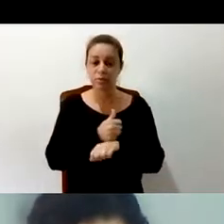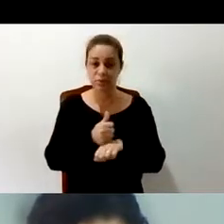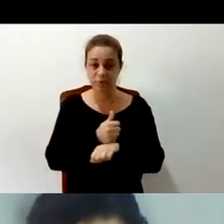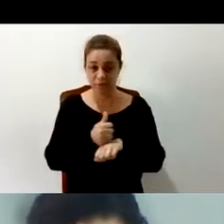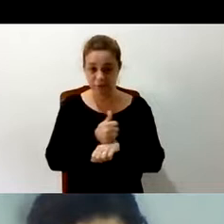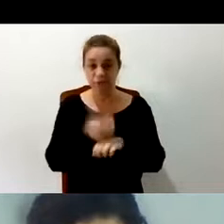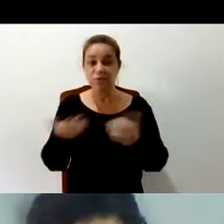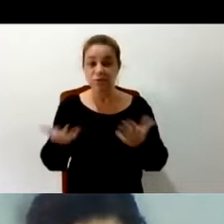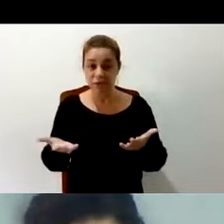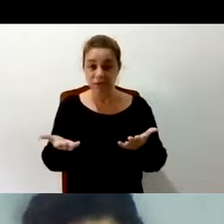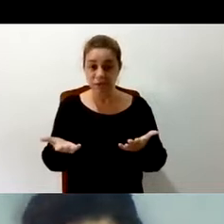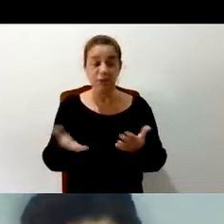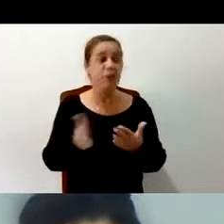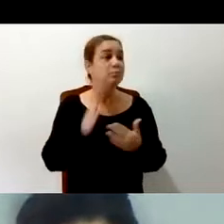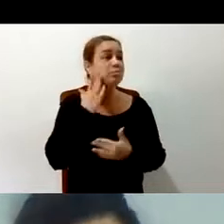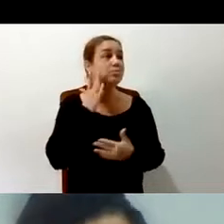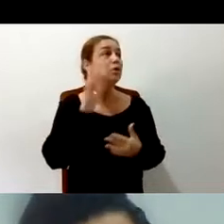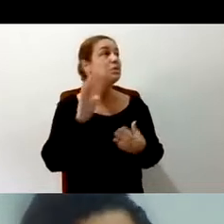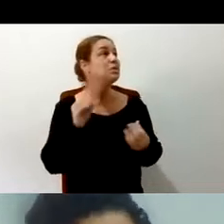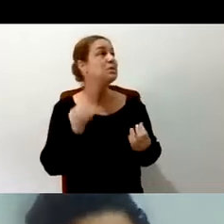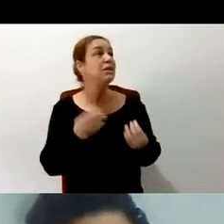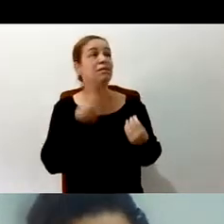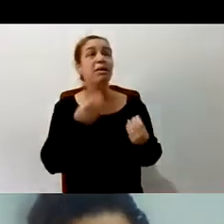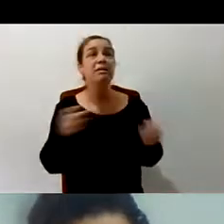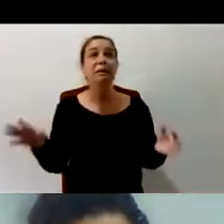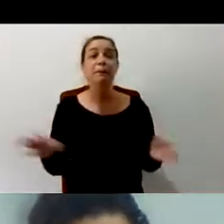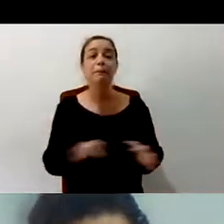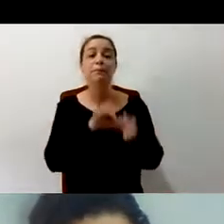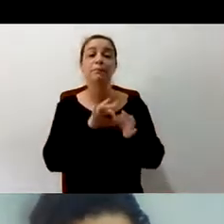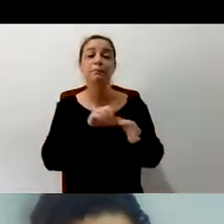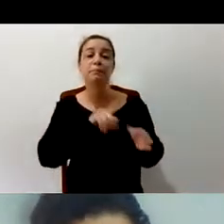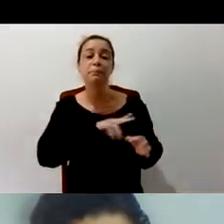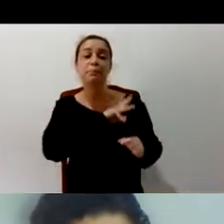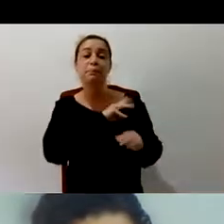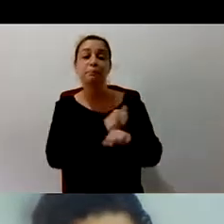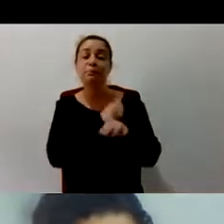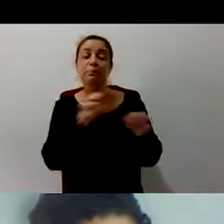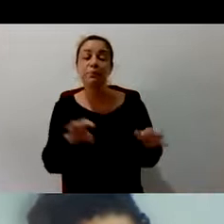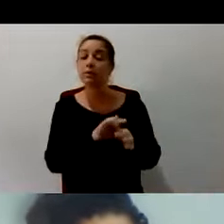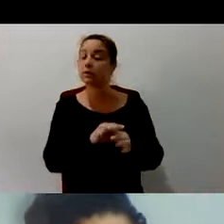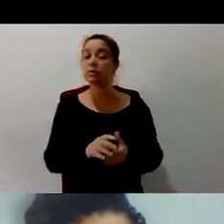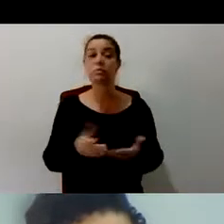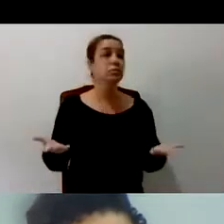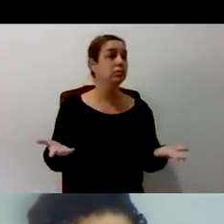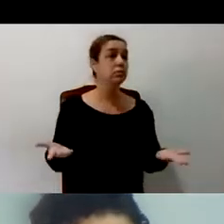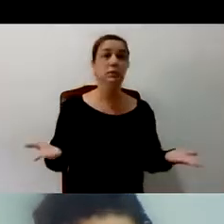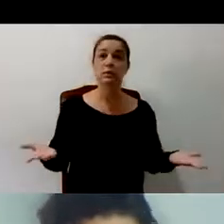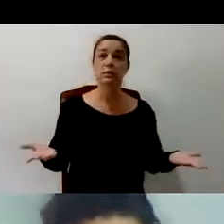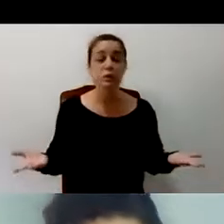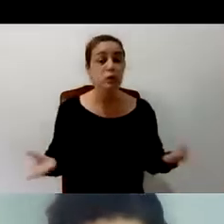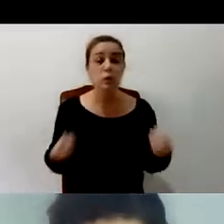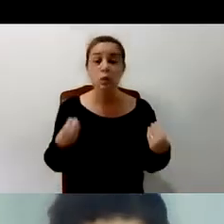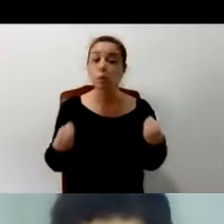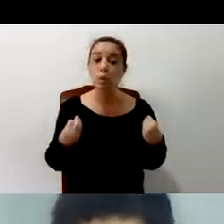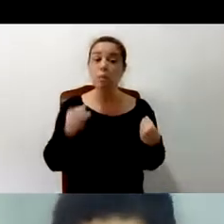eu não sei como eles chamam aquilo de integral, né? Não tem como chamar integrada integral, é horrível.